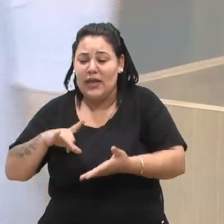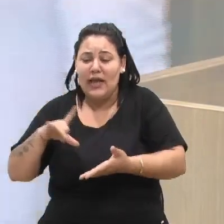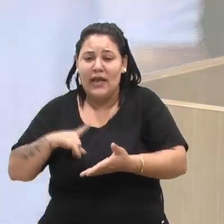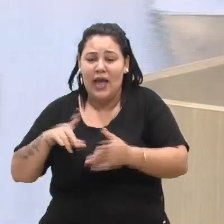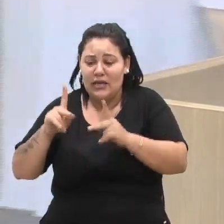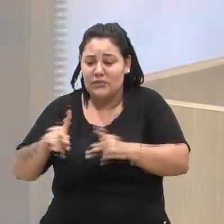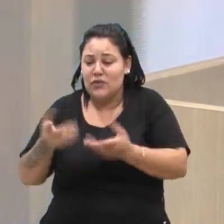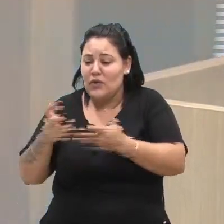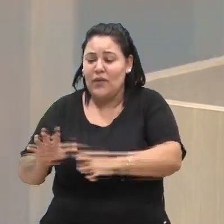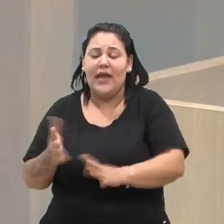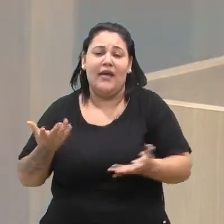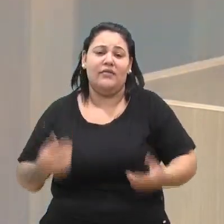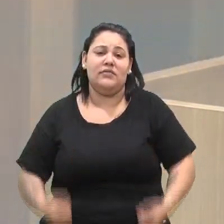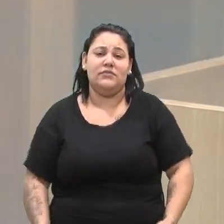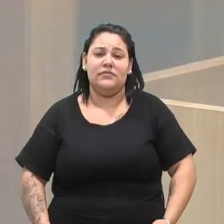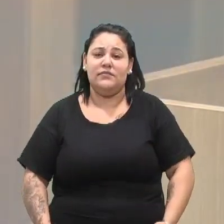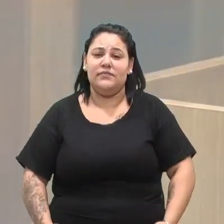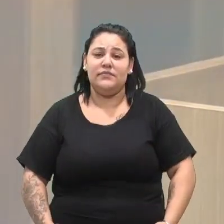não querer.